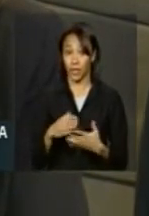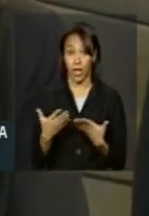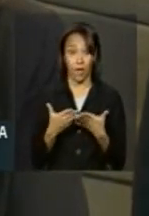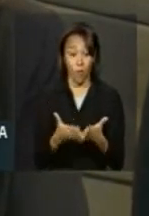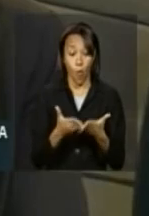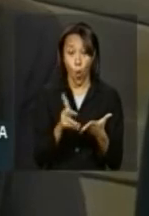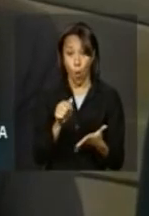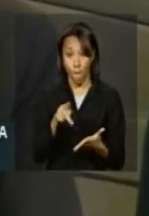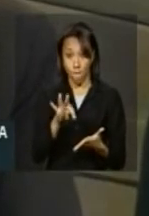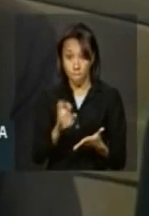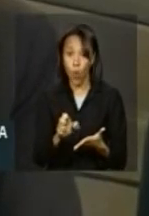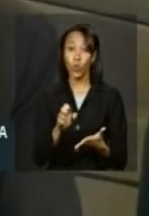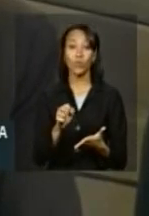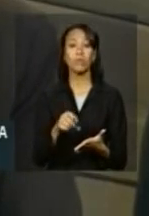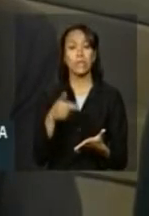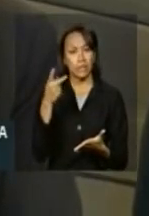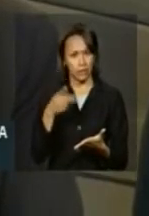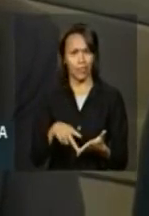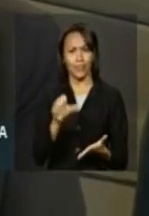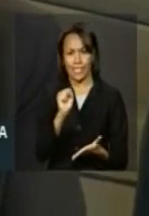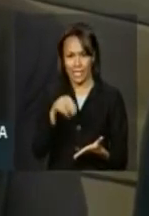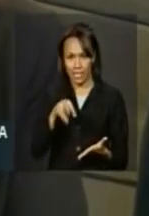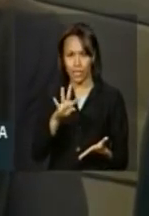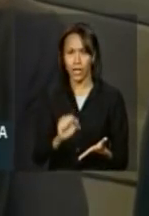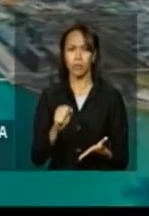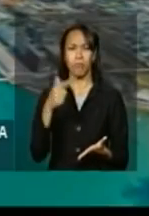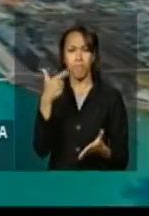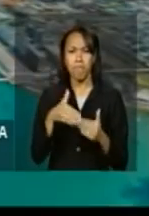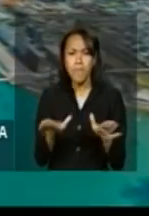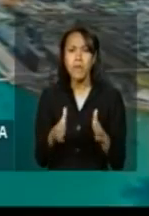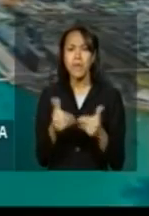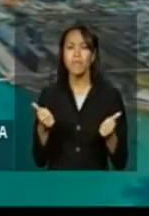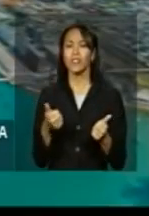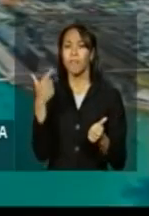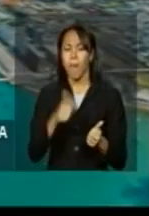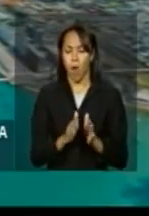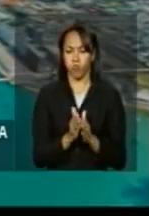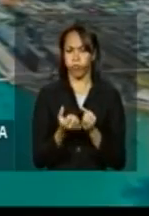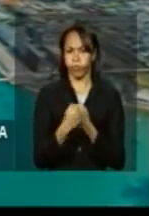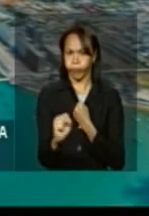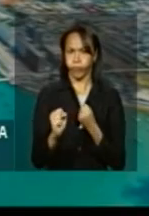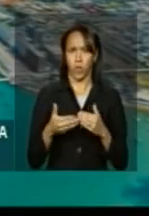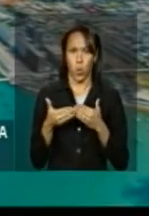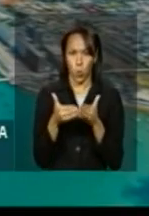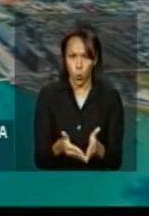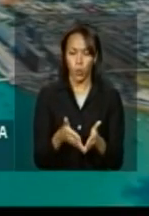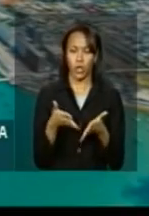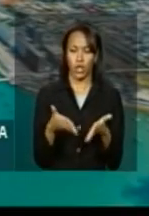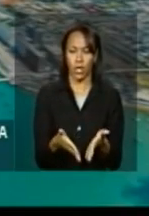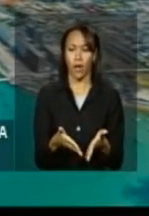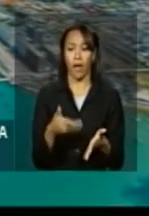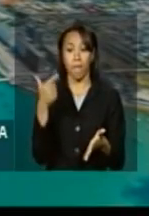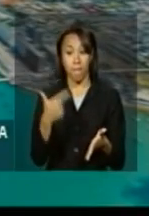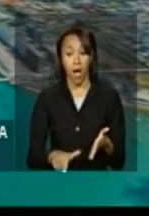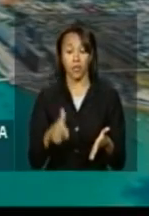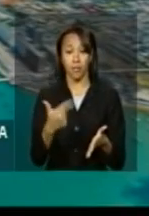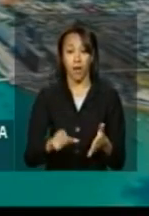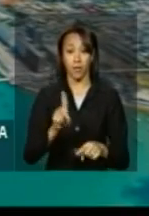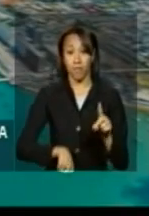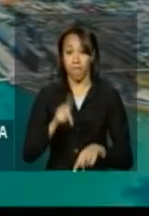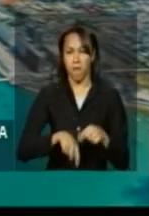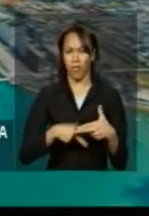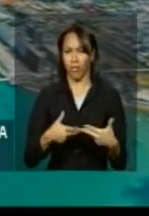ao permitir a entrada de navios maiores e, portanto, embarcar maior e desembarcar uma quantidade maior de mercadorias.